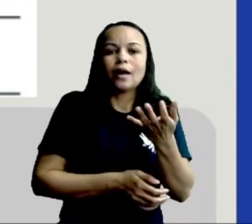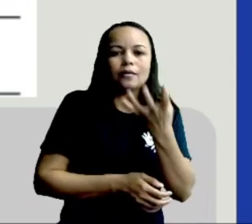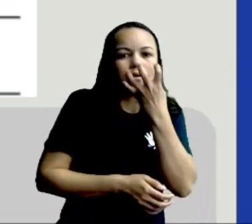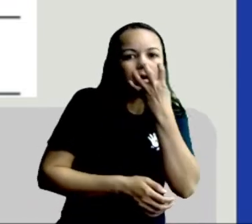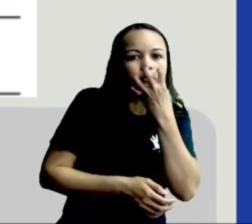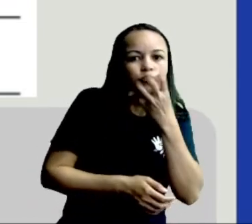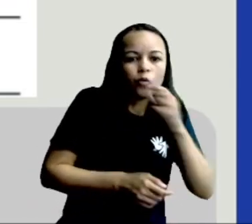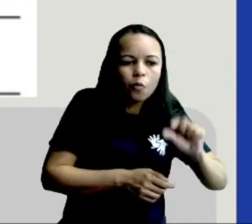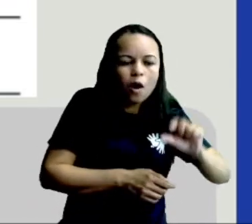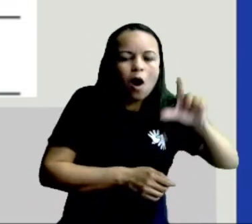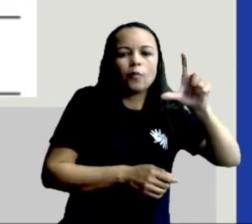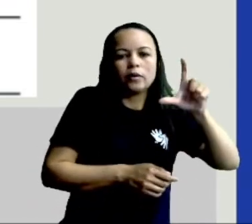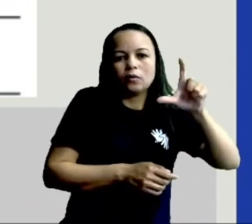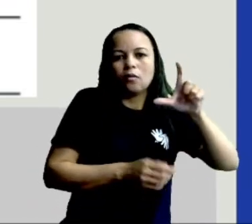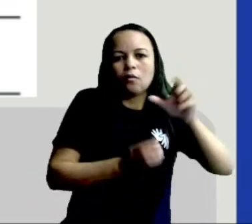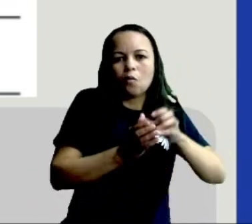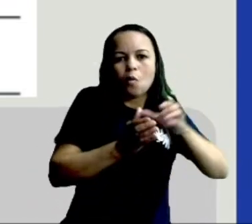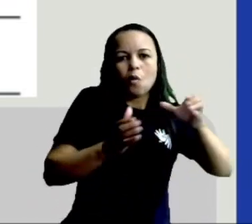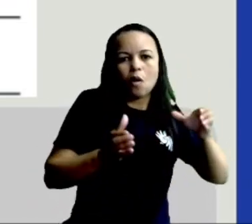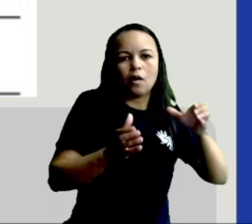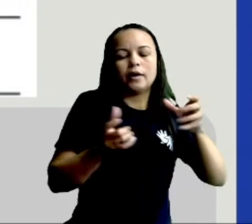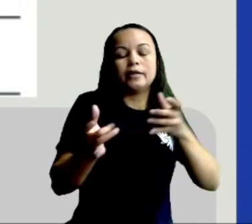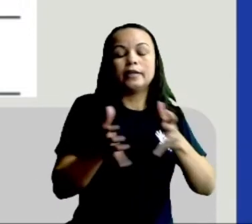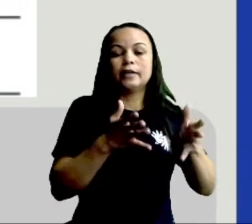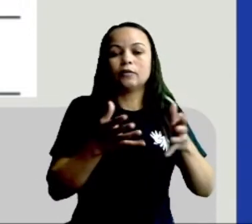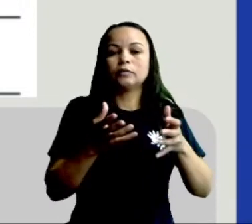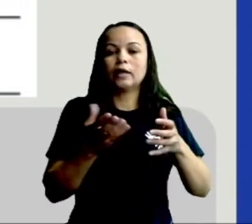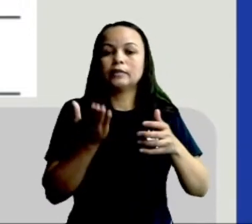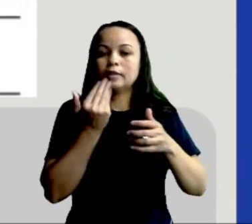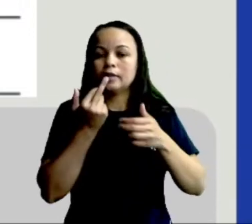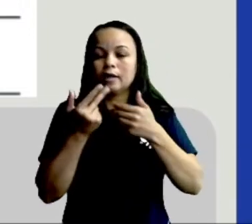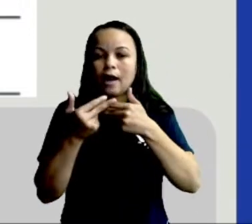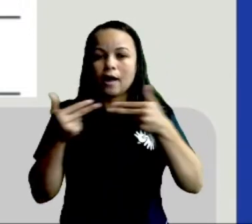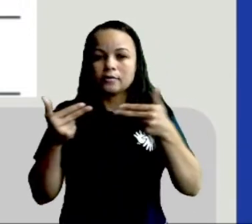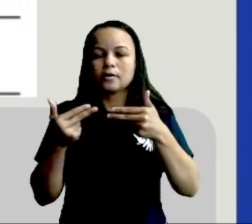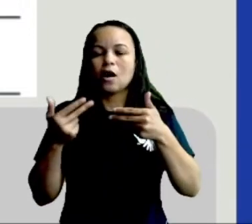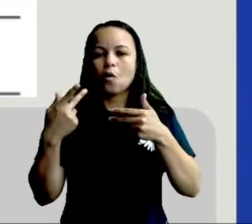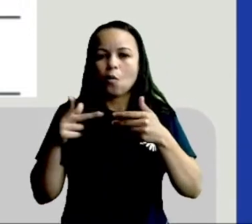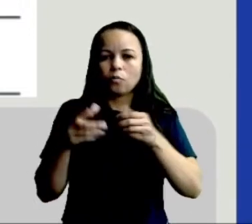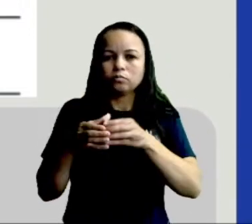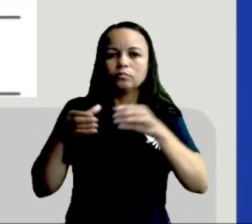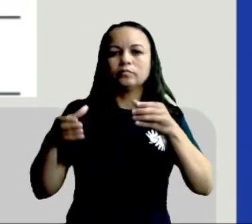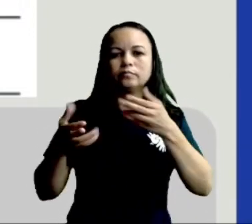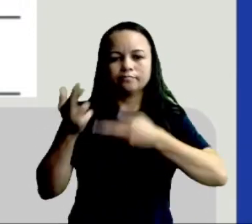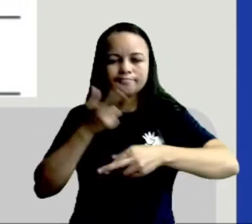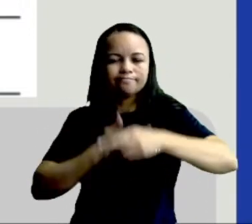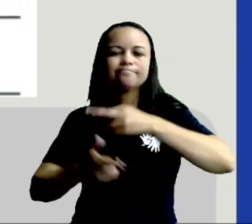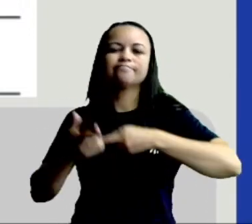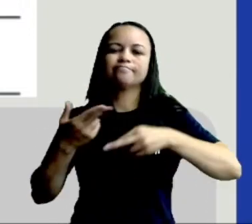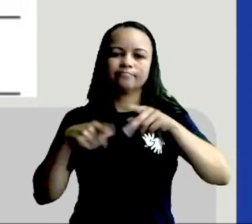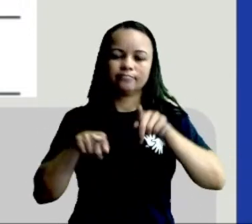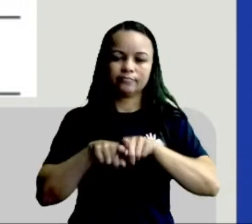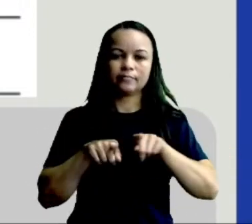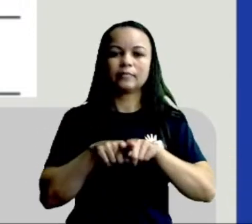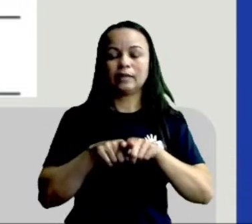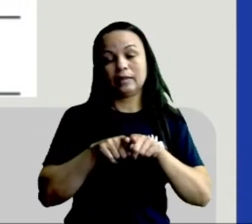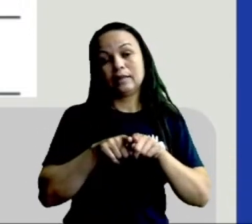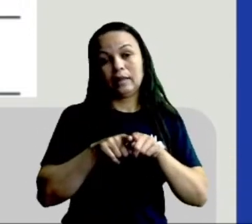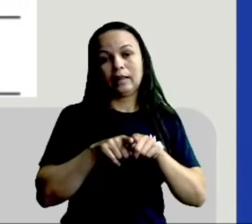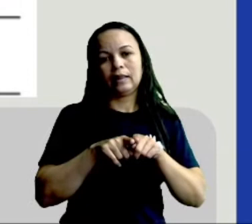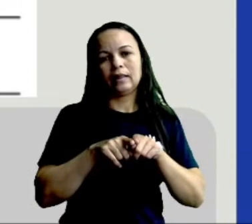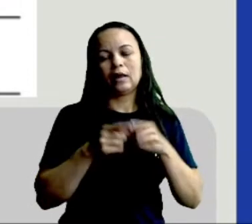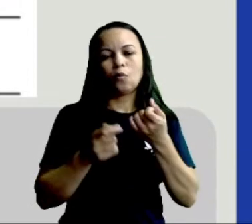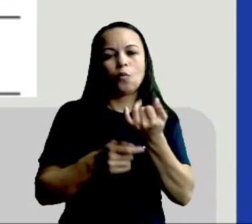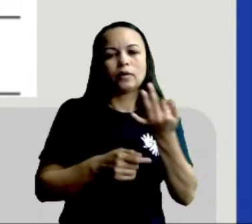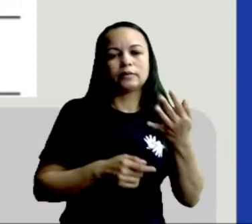pacotes de rações por mês, tá? Vejam aí a diferença, tá? Aí a relação é de aumento tanto